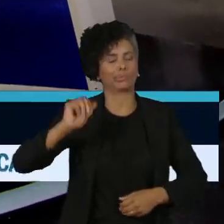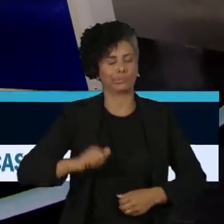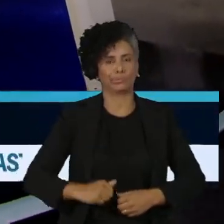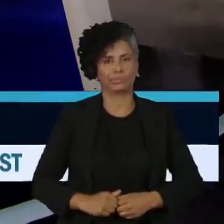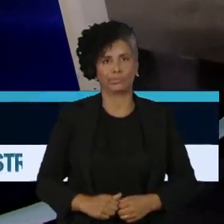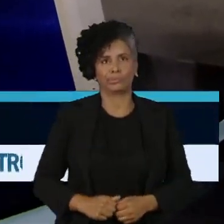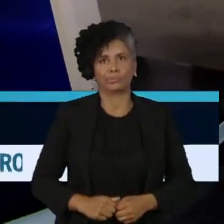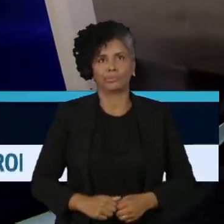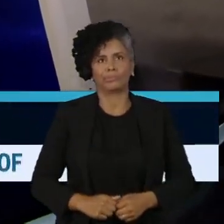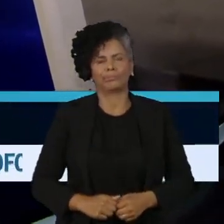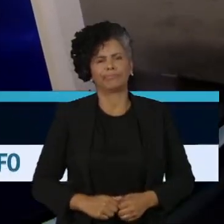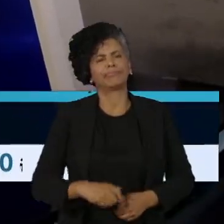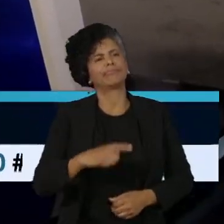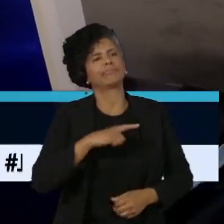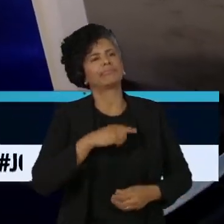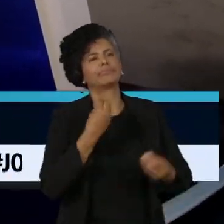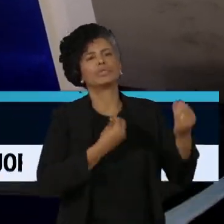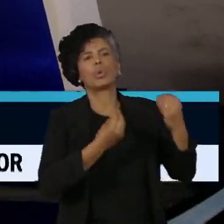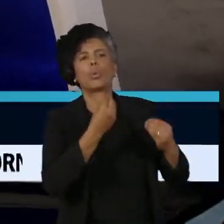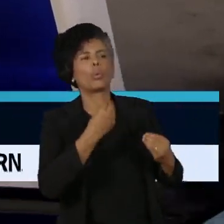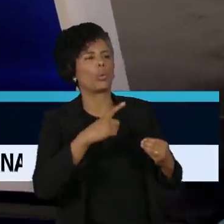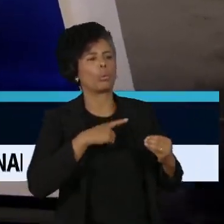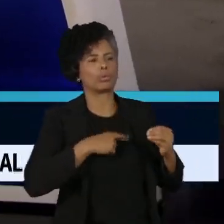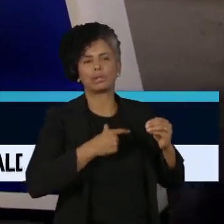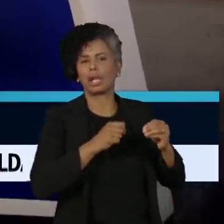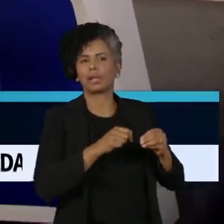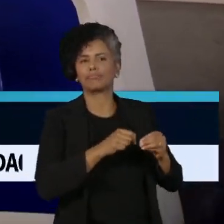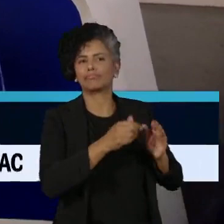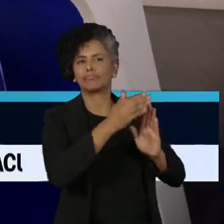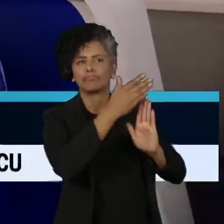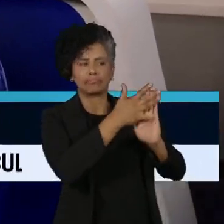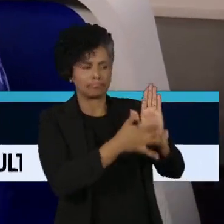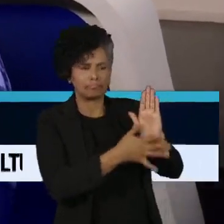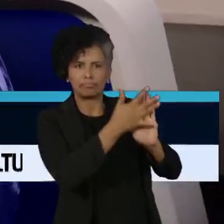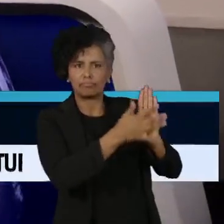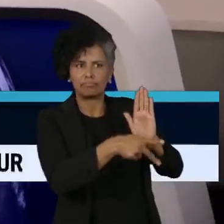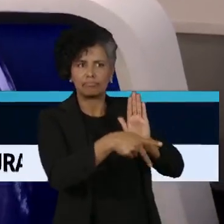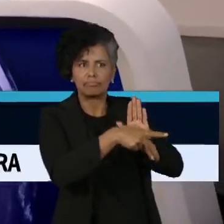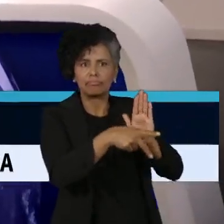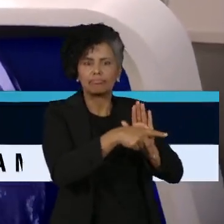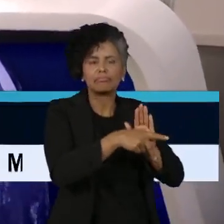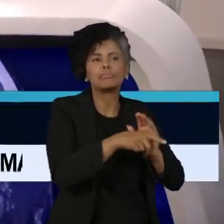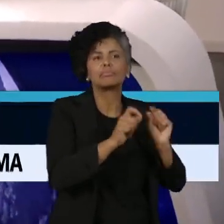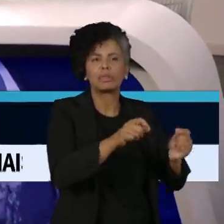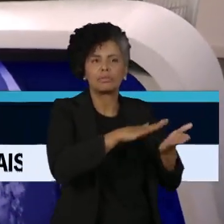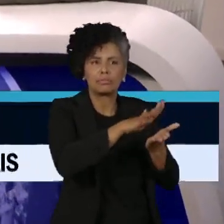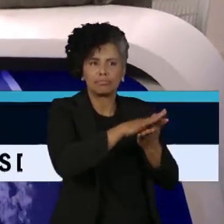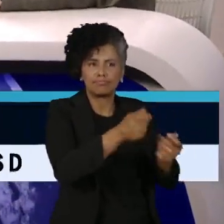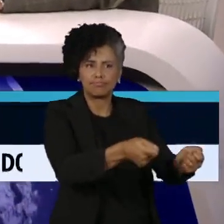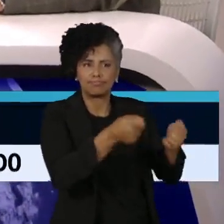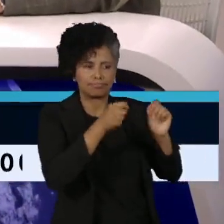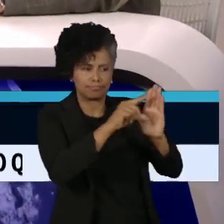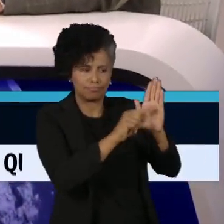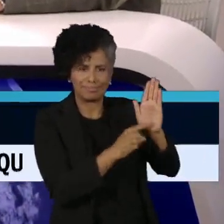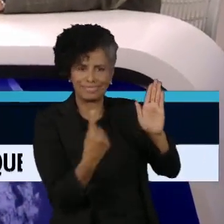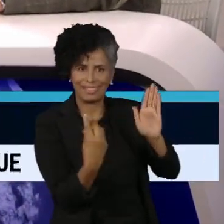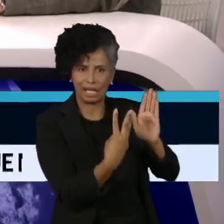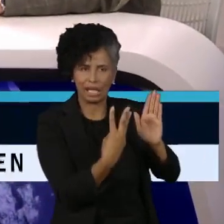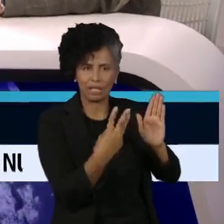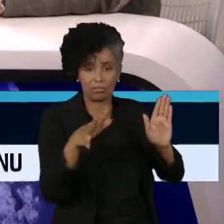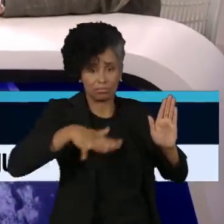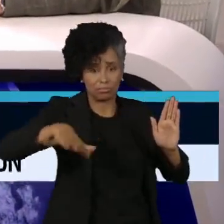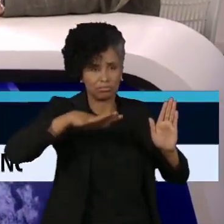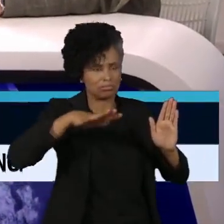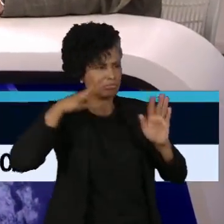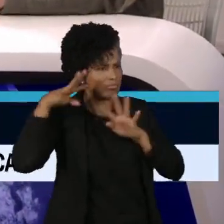Schwartzman, o alto número de exceções ao novo arcabouço, que são 13, né, gerou muitas críticas. Essas exceções, elas representam um risco